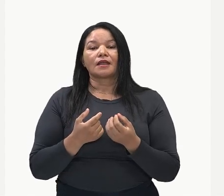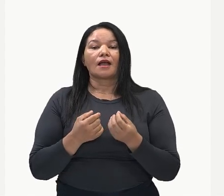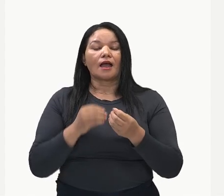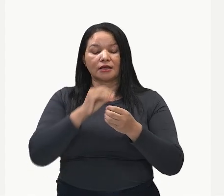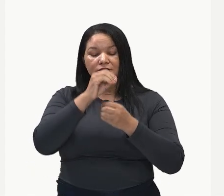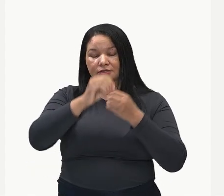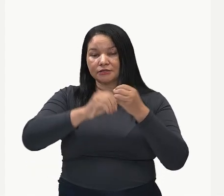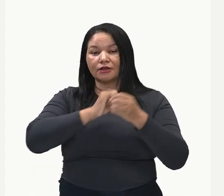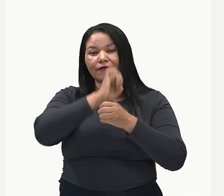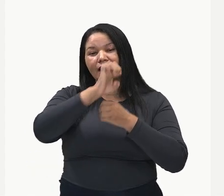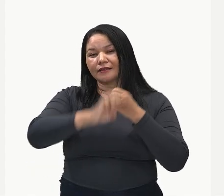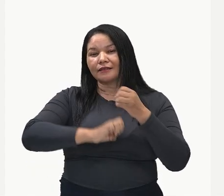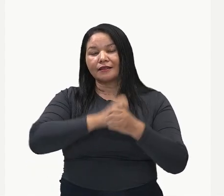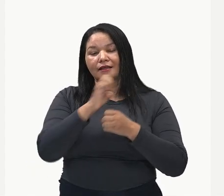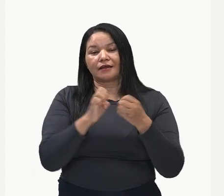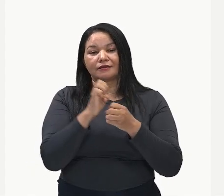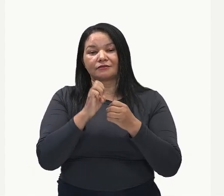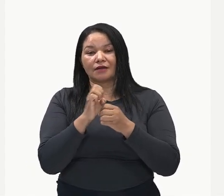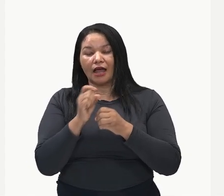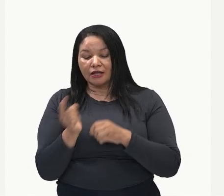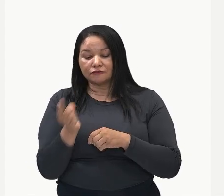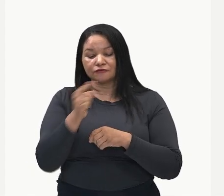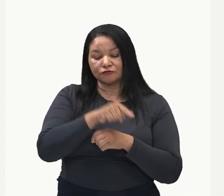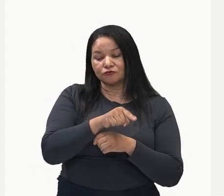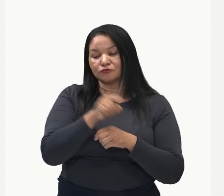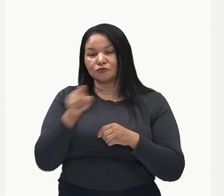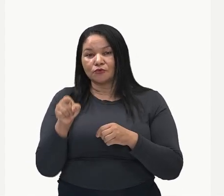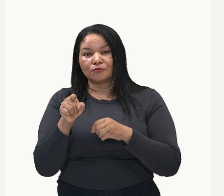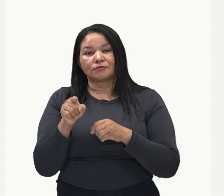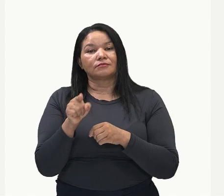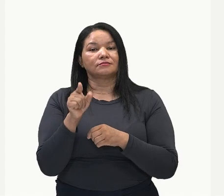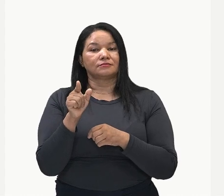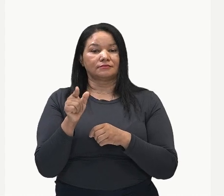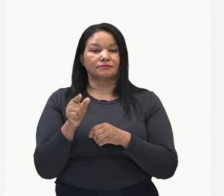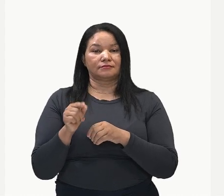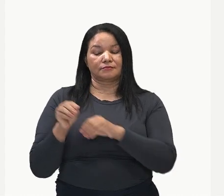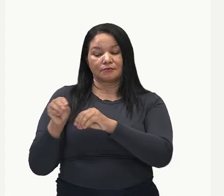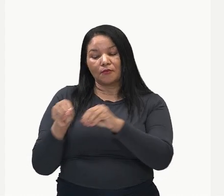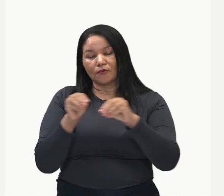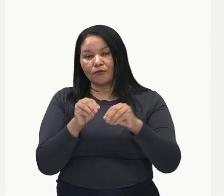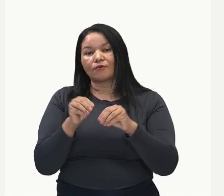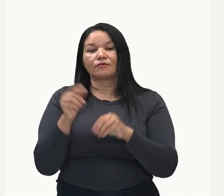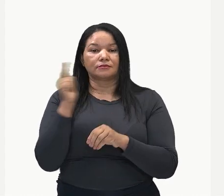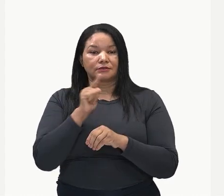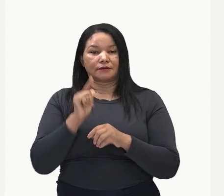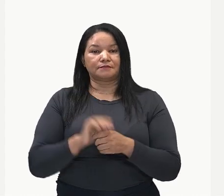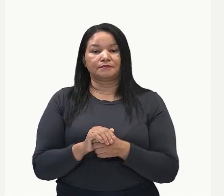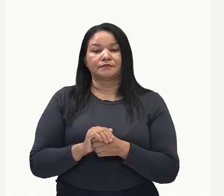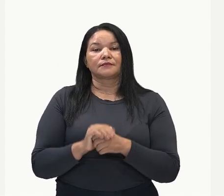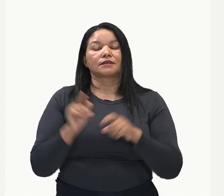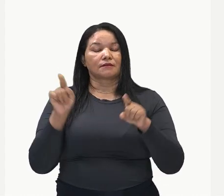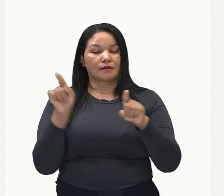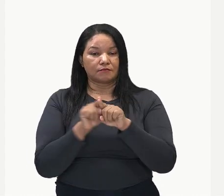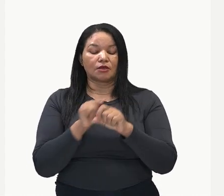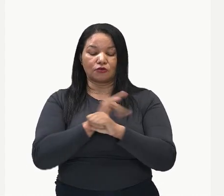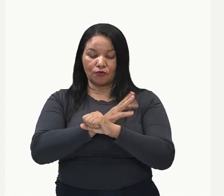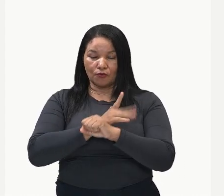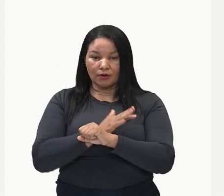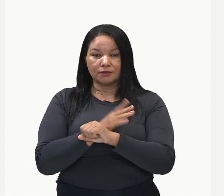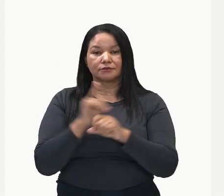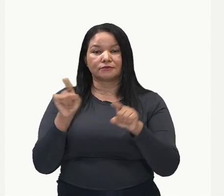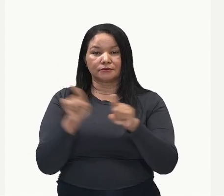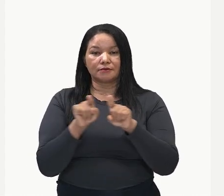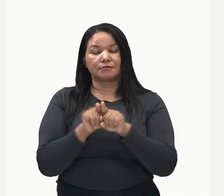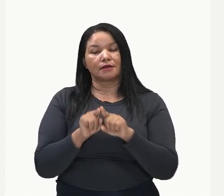eles podem transitar de um elemento químico para outro. Tá? E no caso do ácido, acontece isso aqui. Por exemplo,